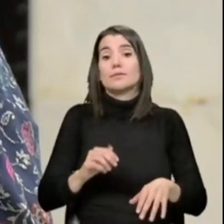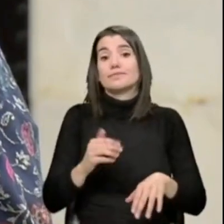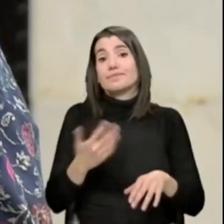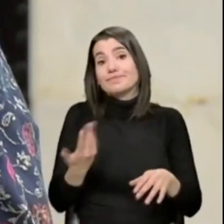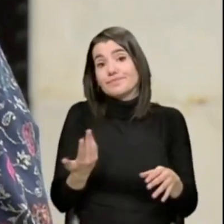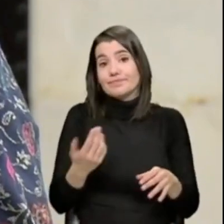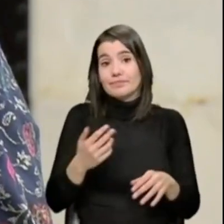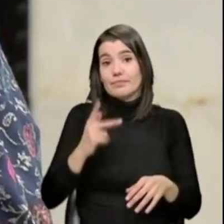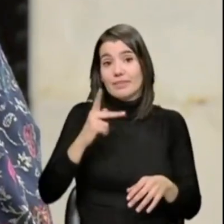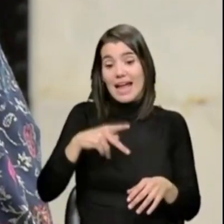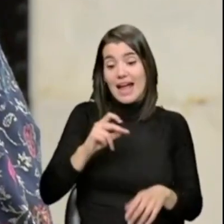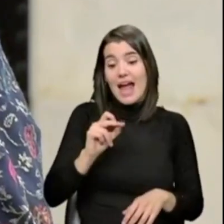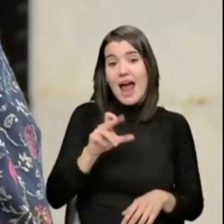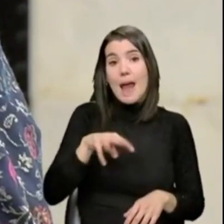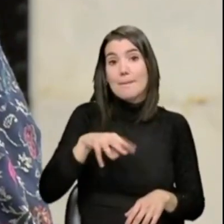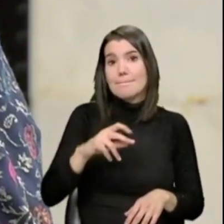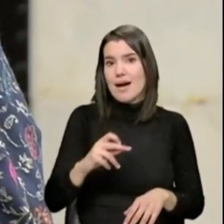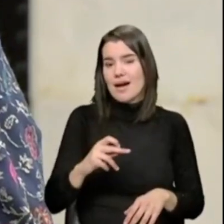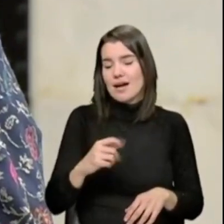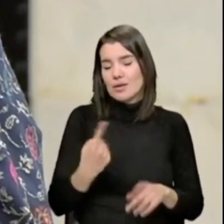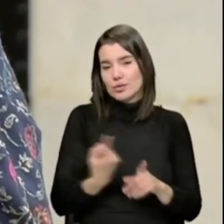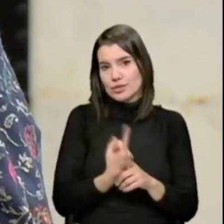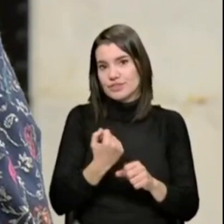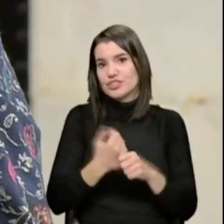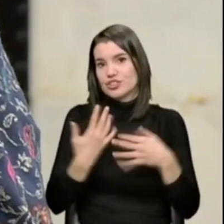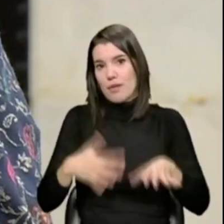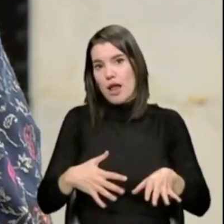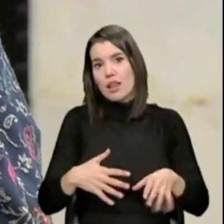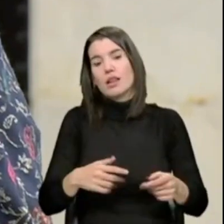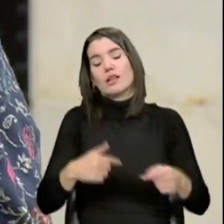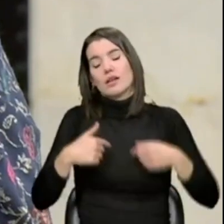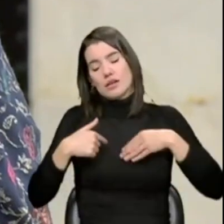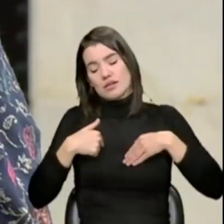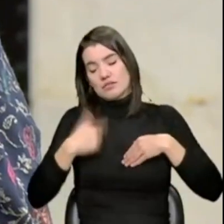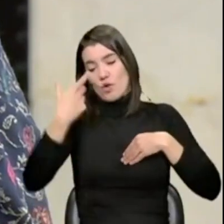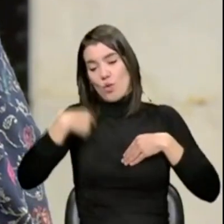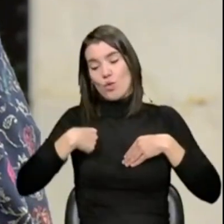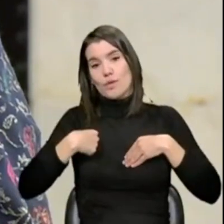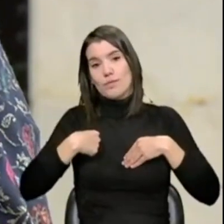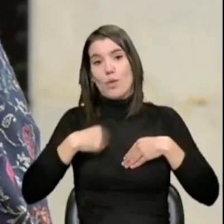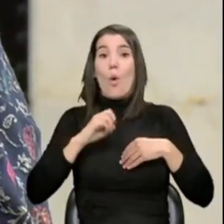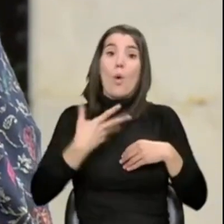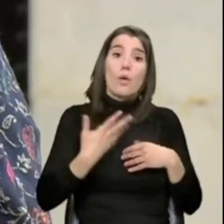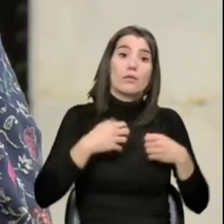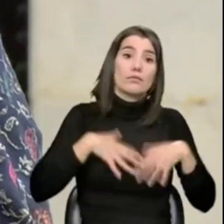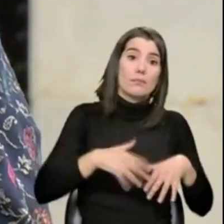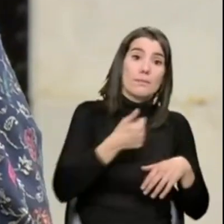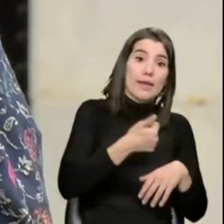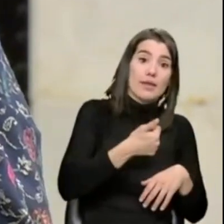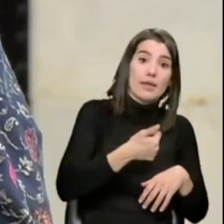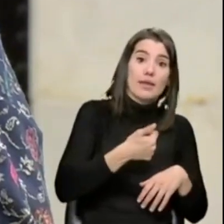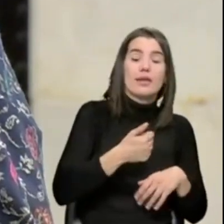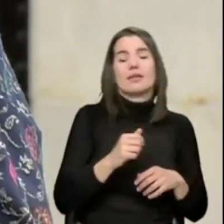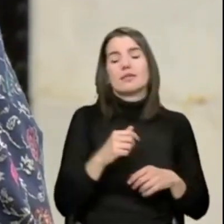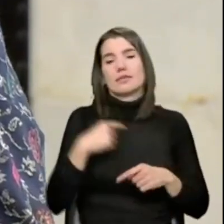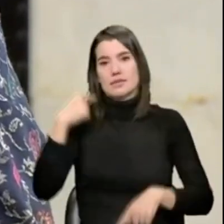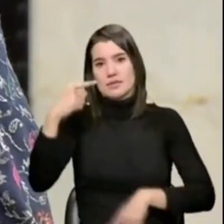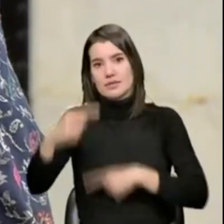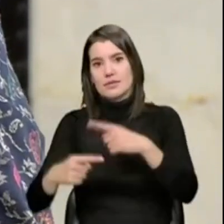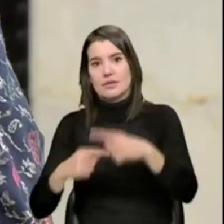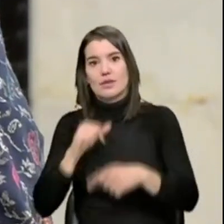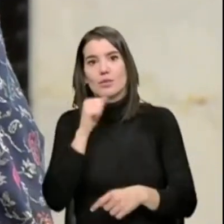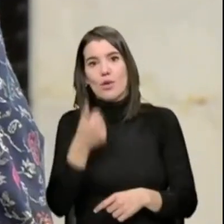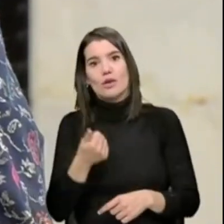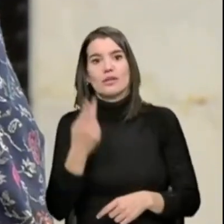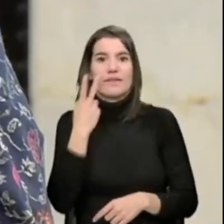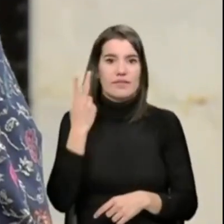karmas que fez. Portanto, acreditamos em que no ciclo de vida, morte, vida, e o que nós temos